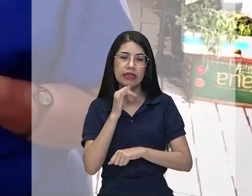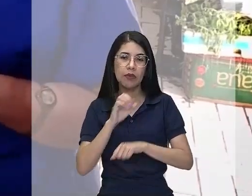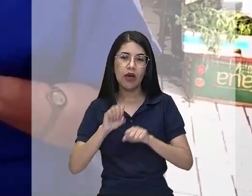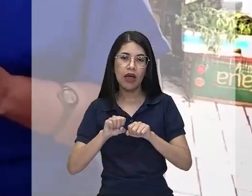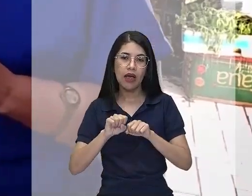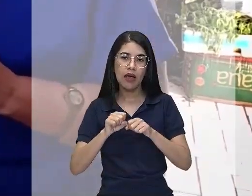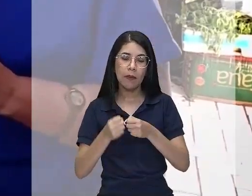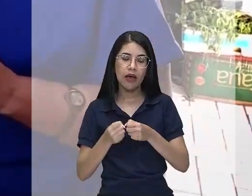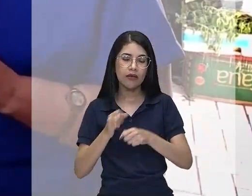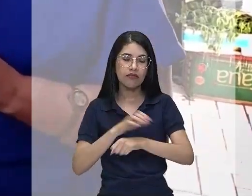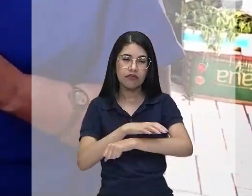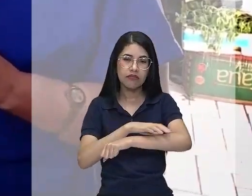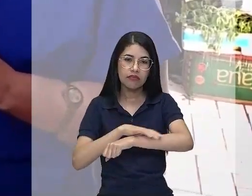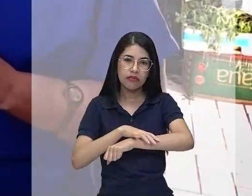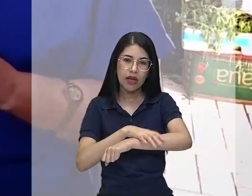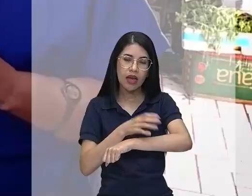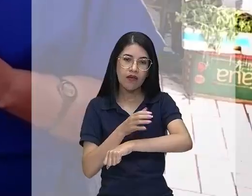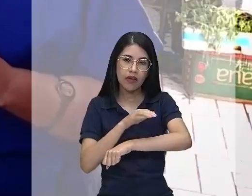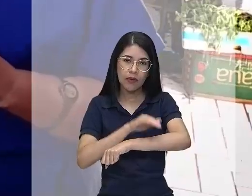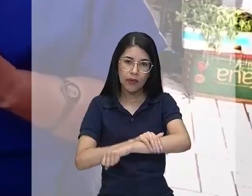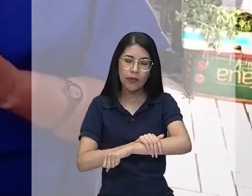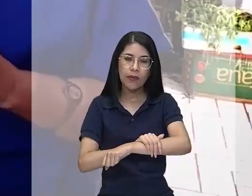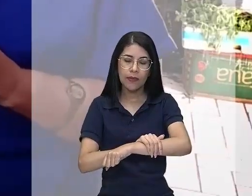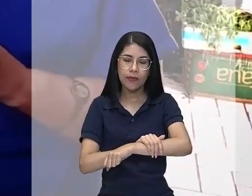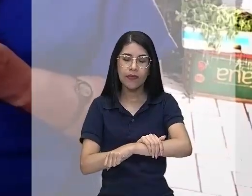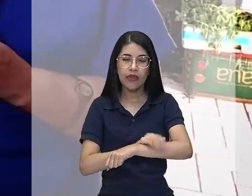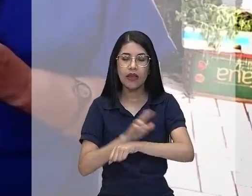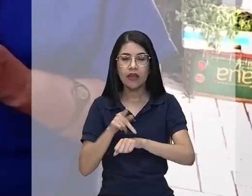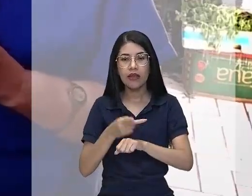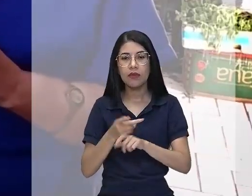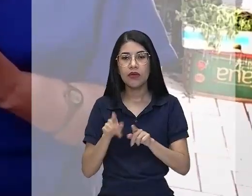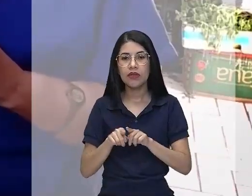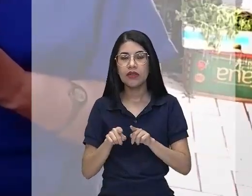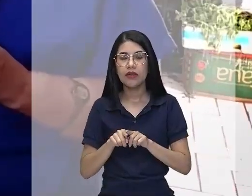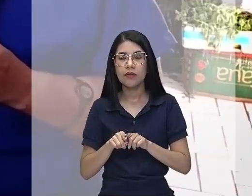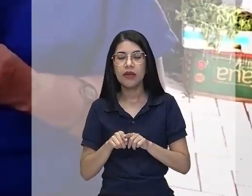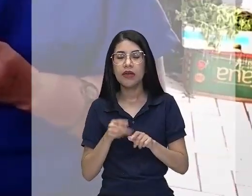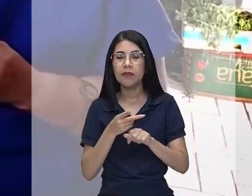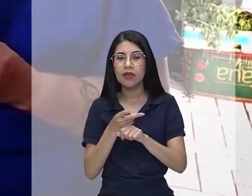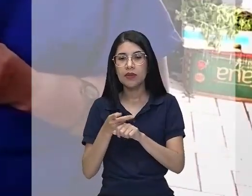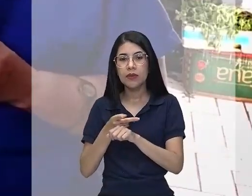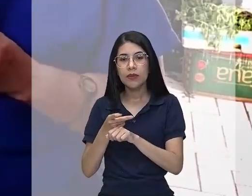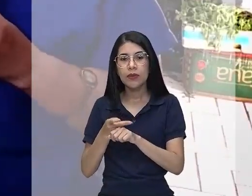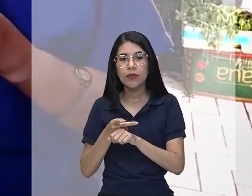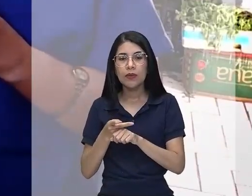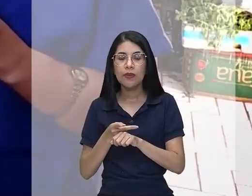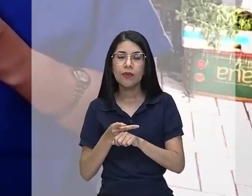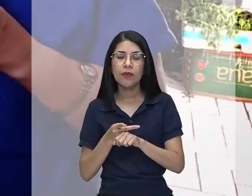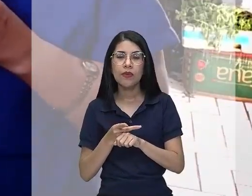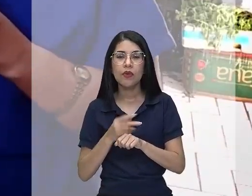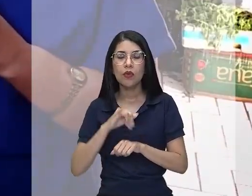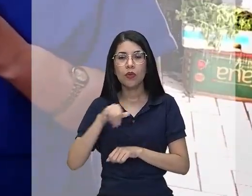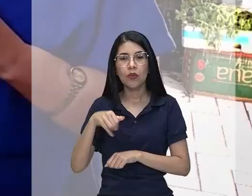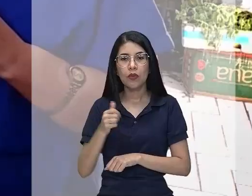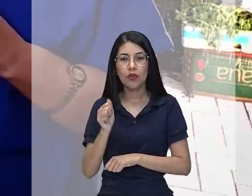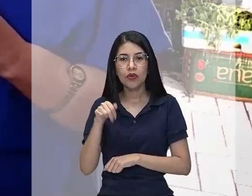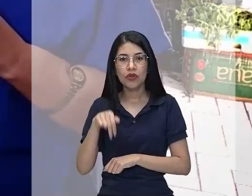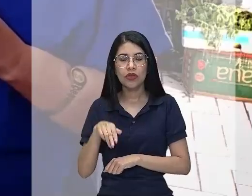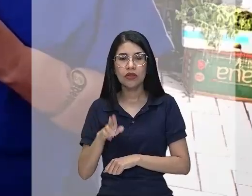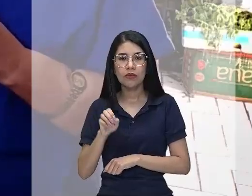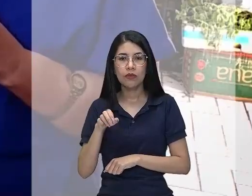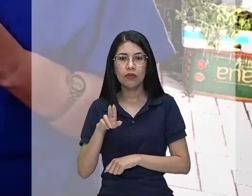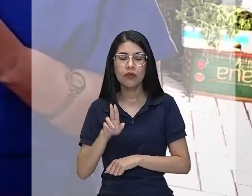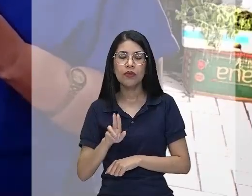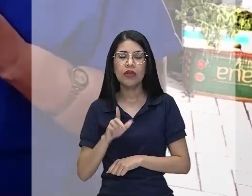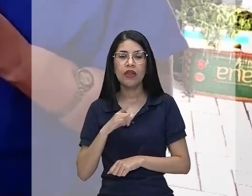está quebrado. Né? E depois o que o pessoal está procurando? O jambu. O jambu, apesar de ser